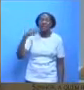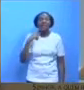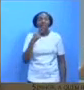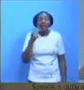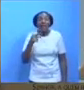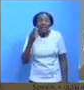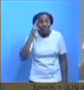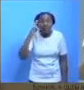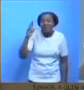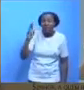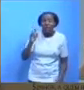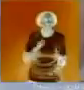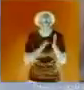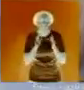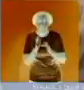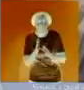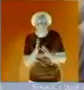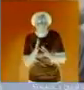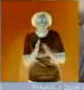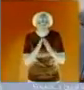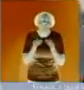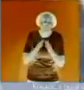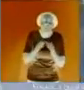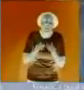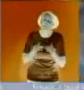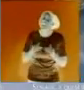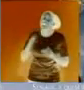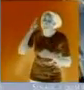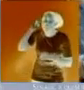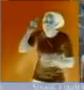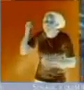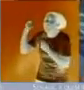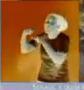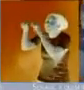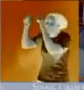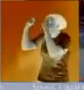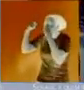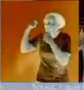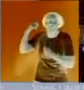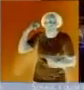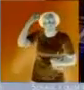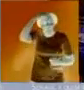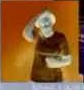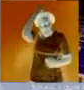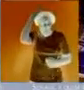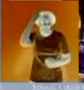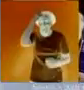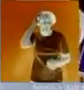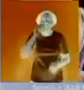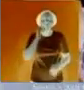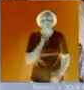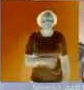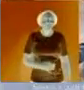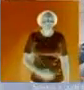Se você falar qualquer coisa de qualquer pessoa que não esteja presente, está cometendo